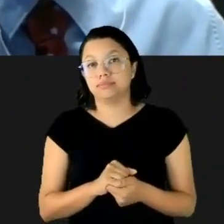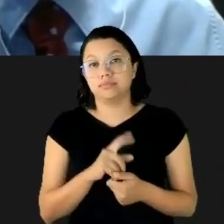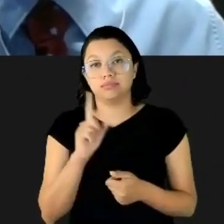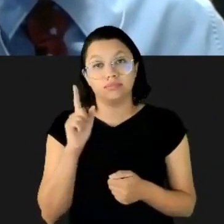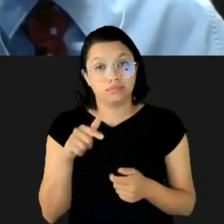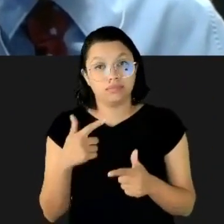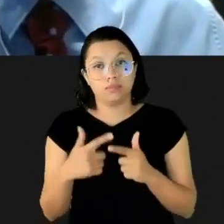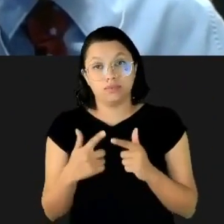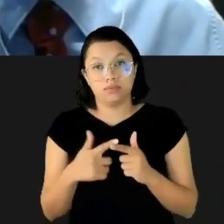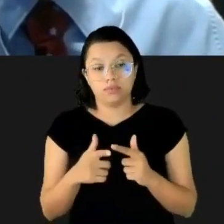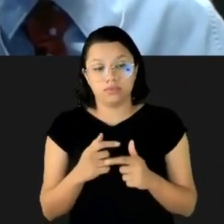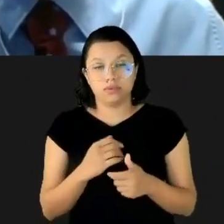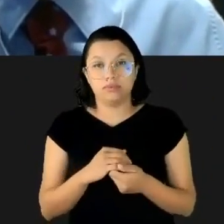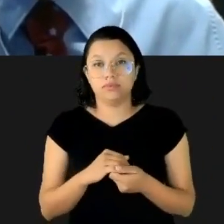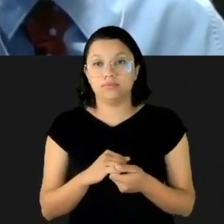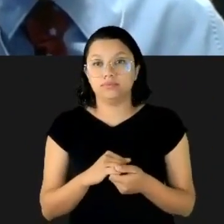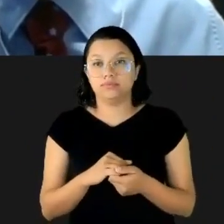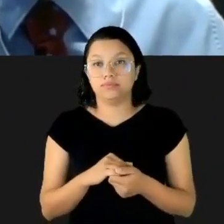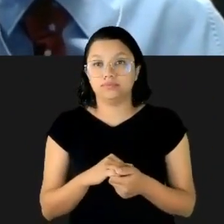problema